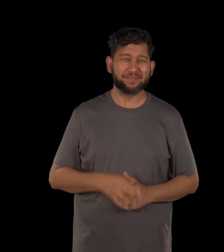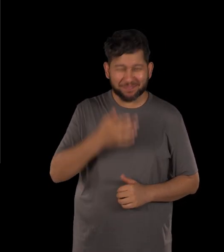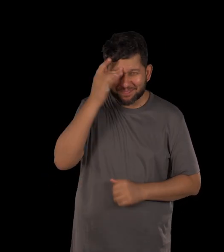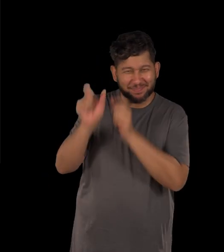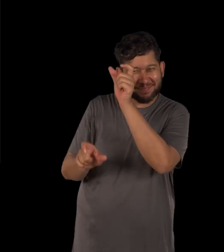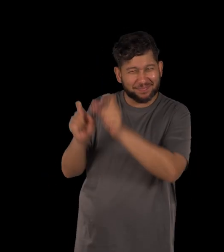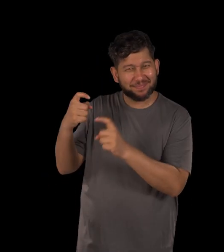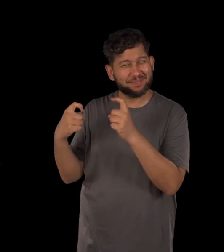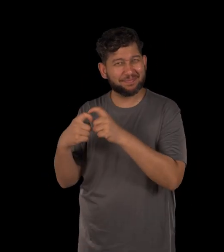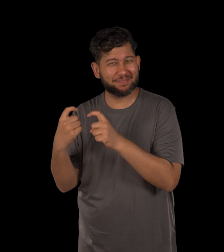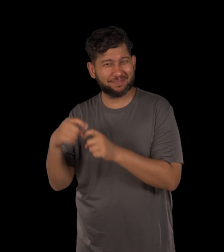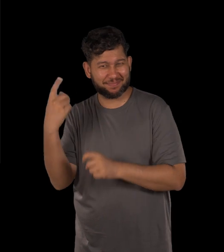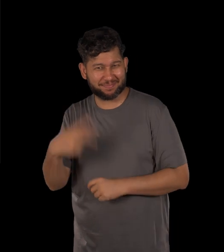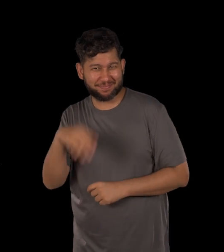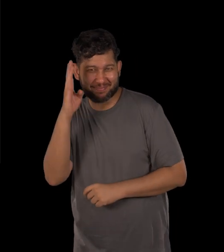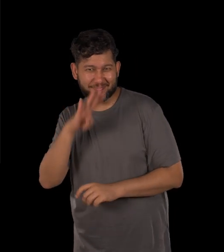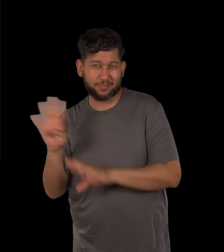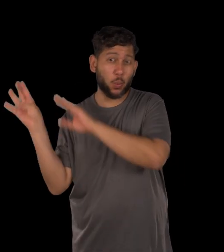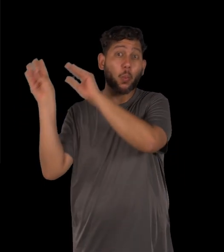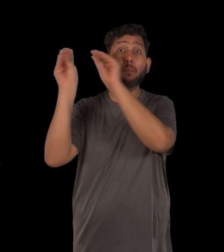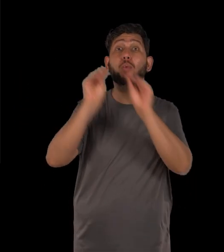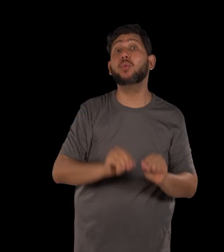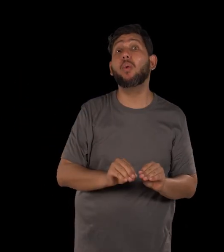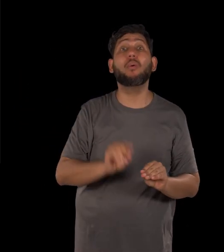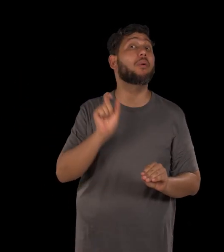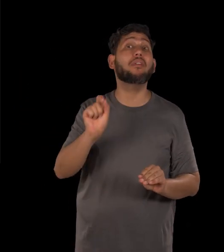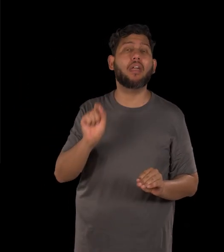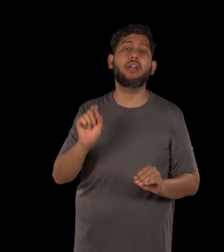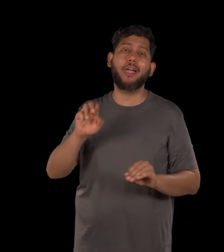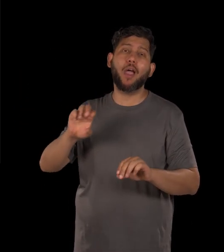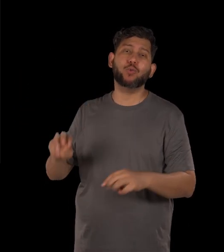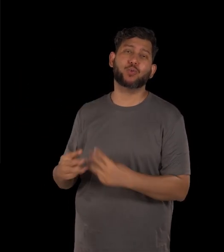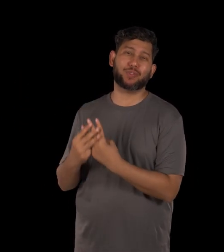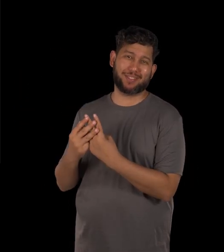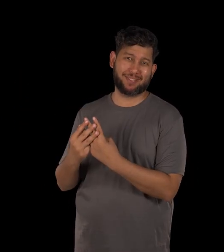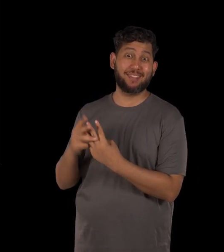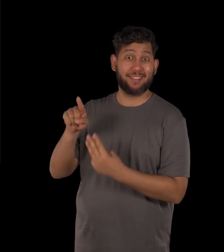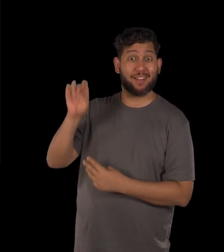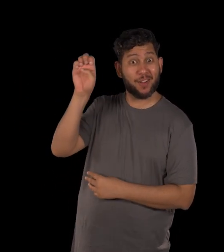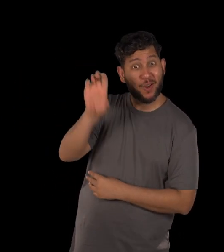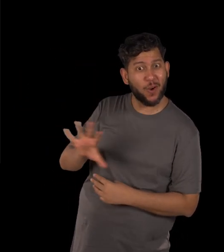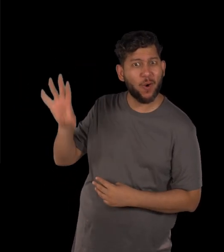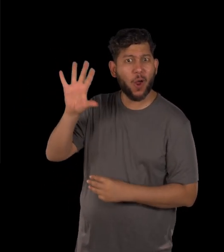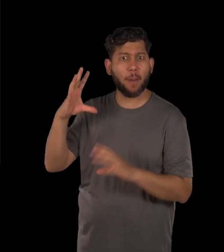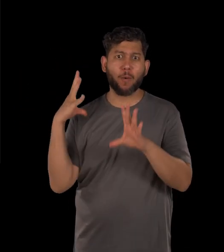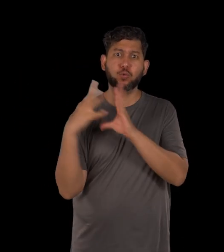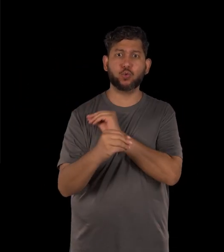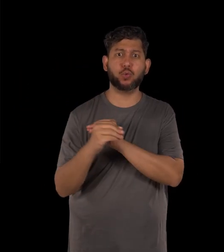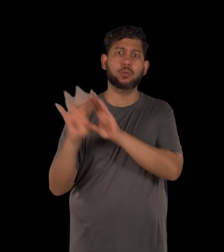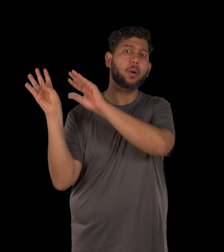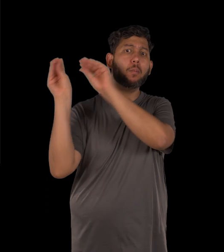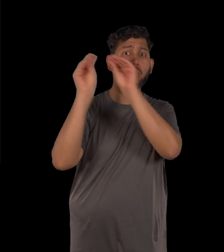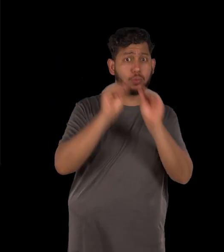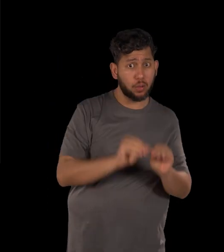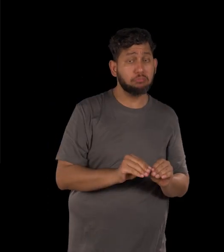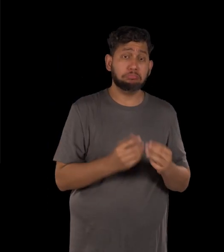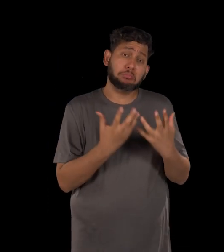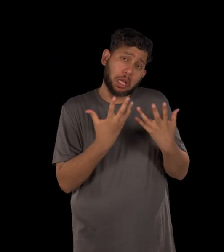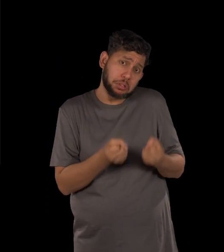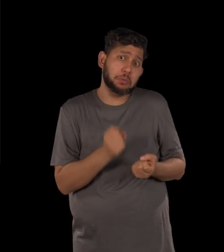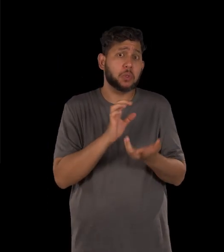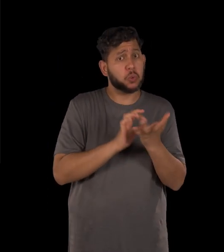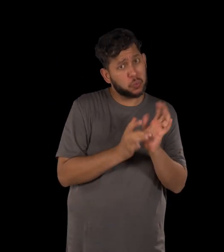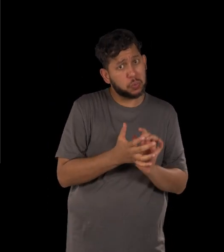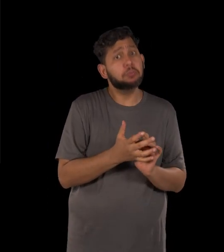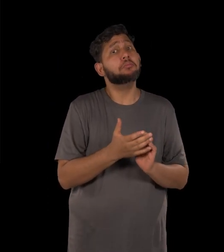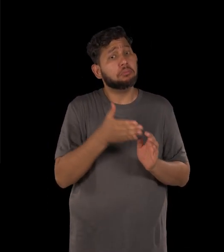Os poucos médicos que vieram para o Brasil eram os judeus, que, para fugir da Inquisição na Europa, converteram-se em cristãos